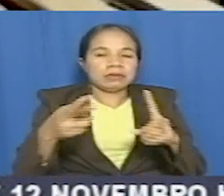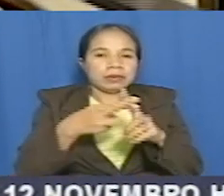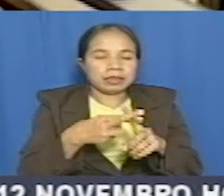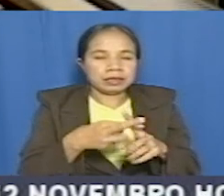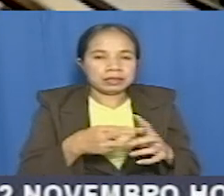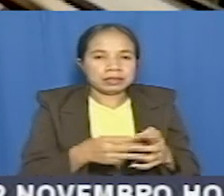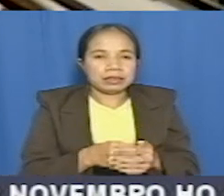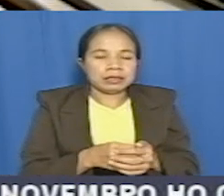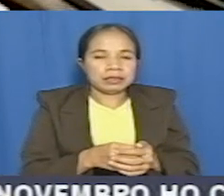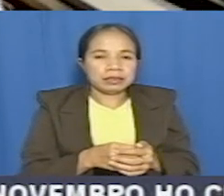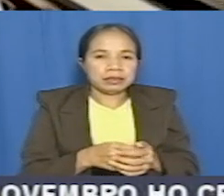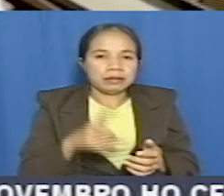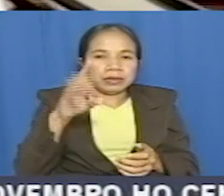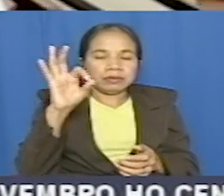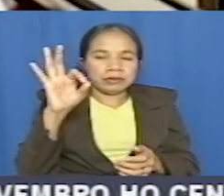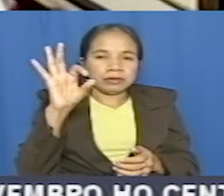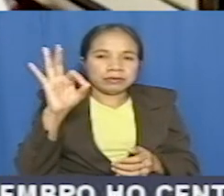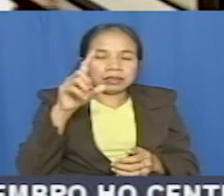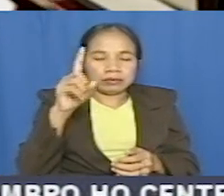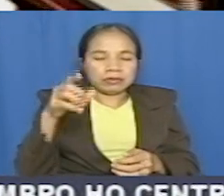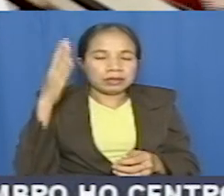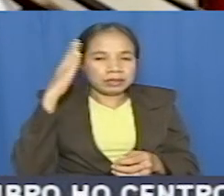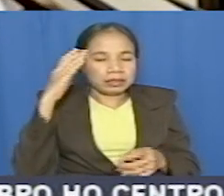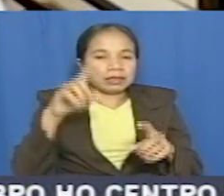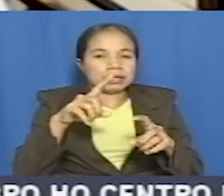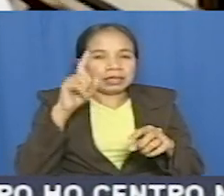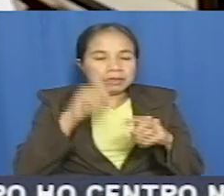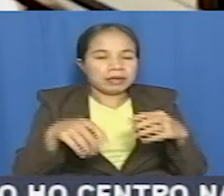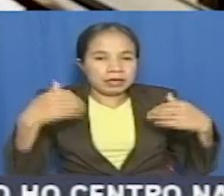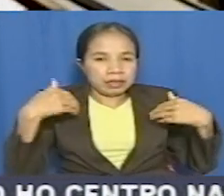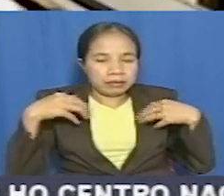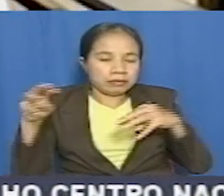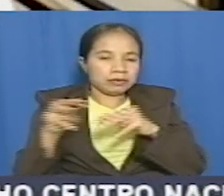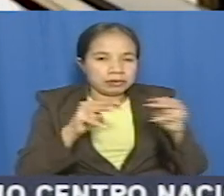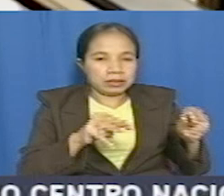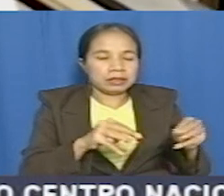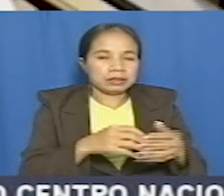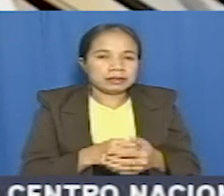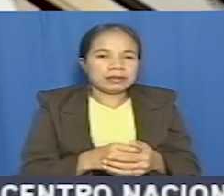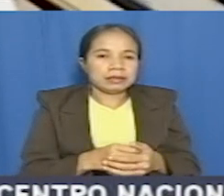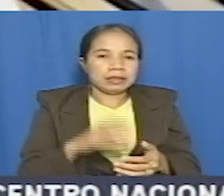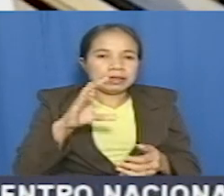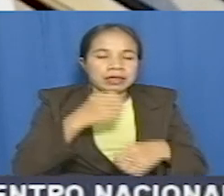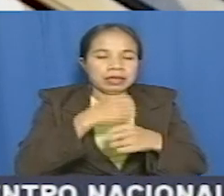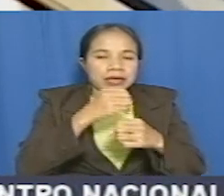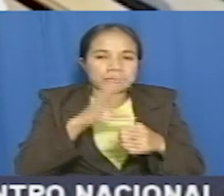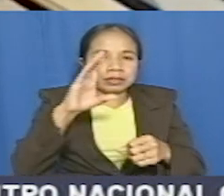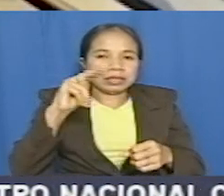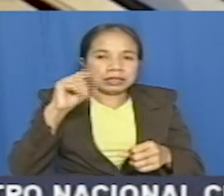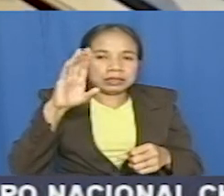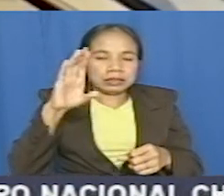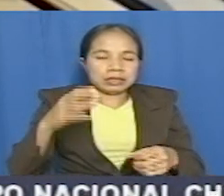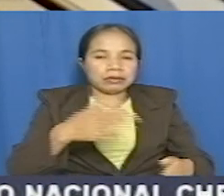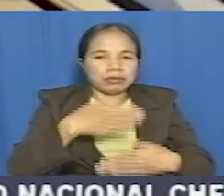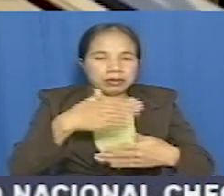ida 91 né hanes né e agora tem que hanes né sabe la bela ia mudança banda e how CNC contente ou em comitê 12 de